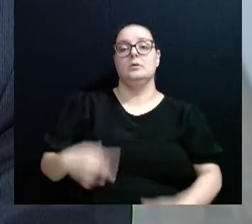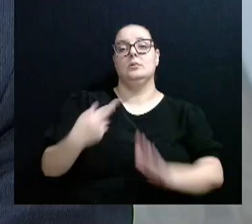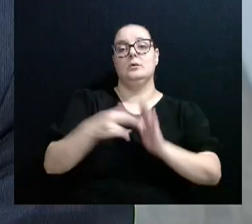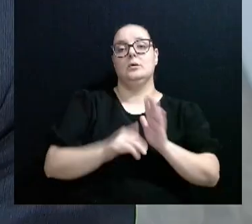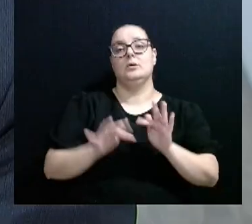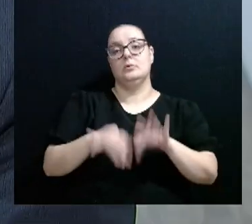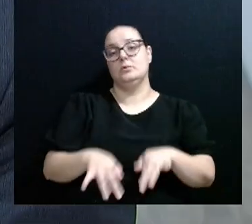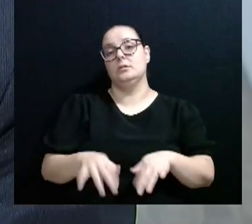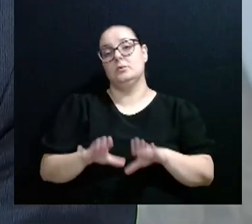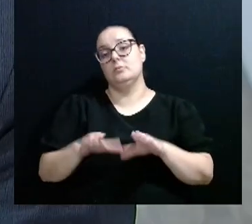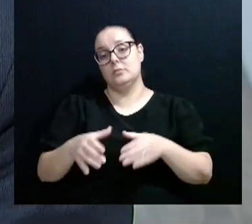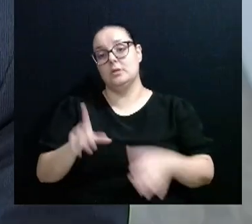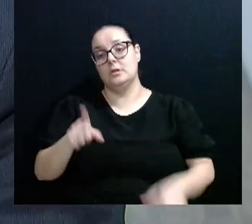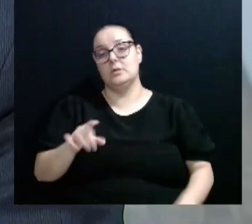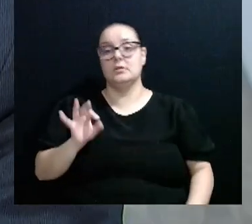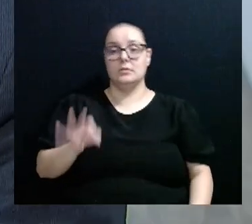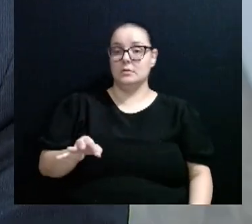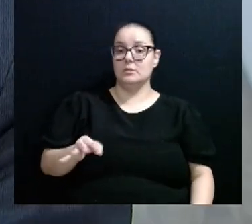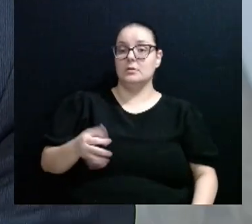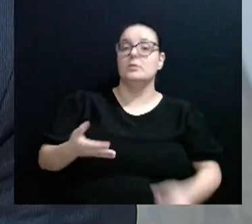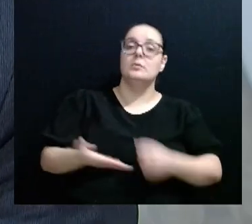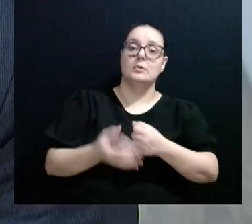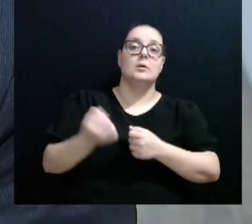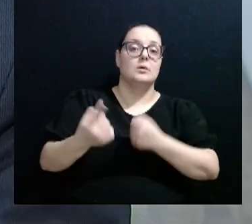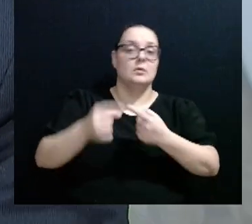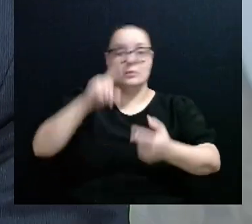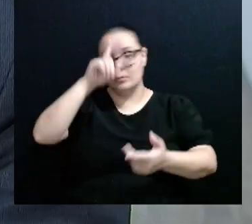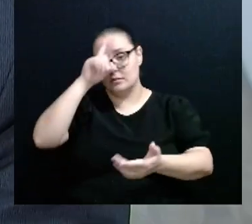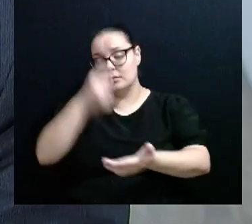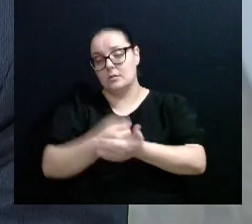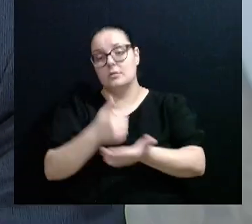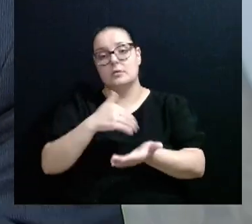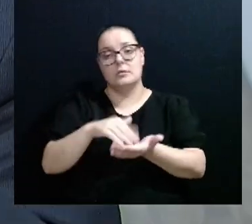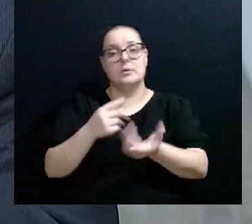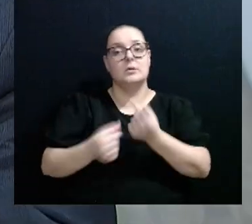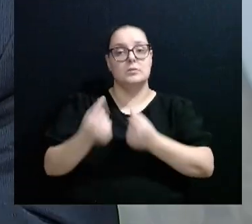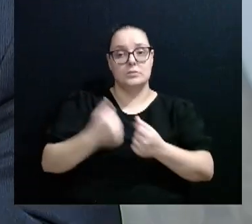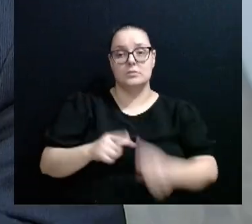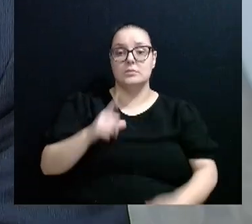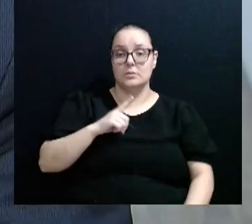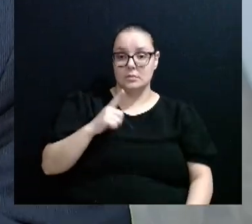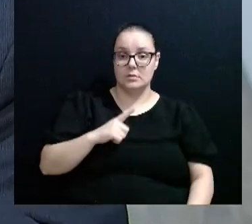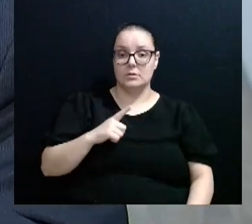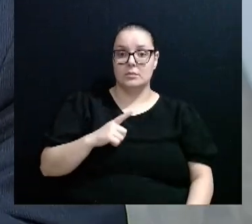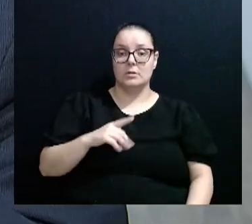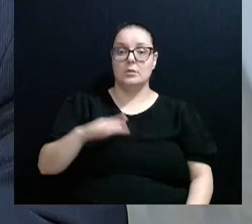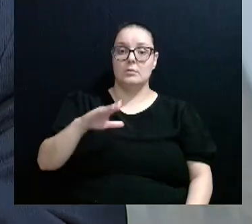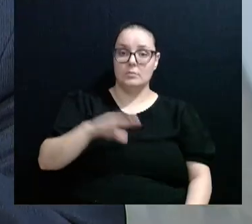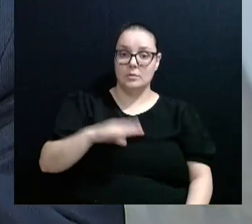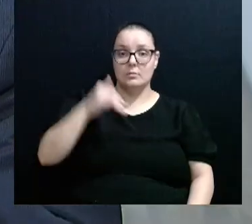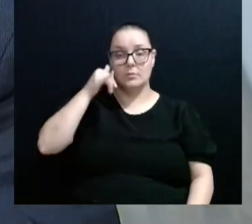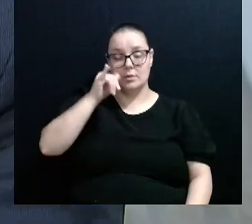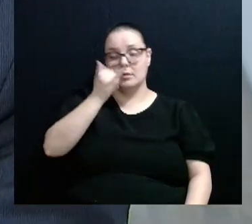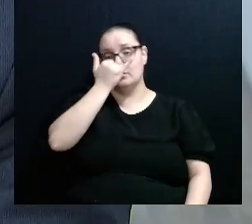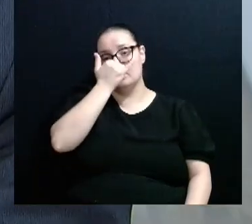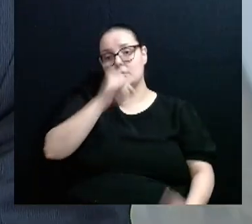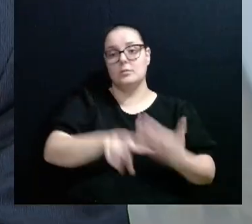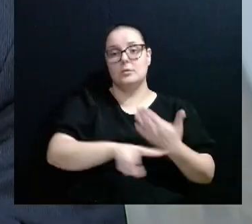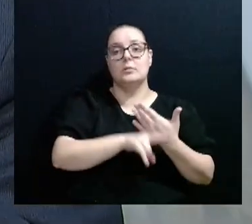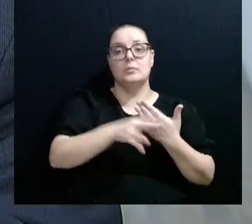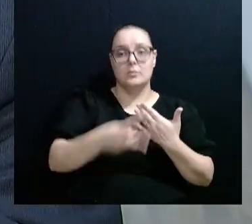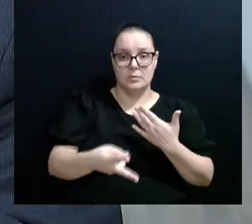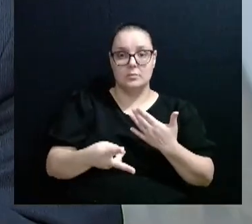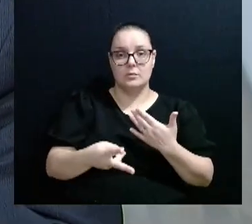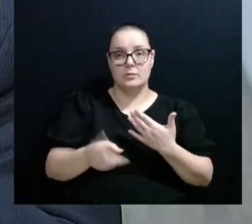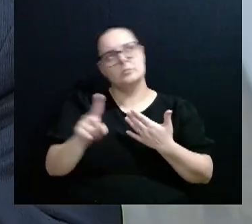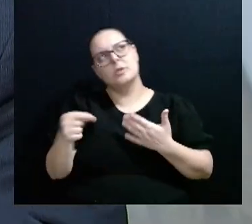certeza embasará algumas decisões que o secretário de Finanças terá que tomar no município para prevenir o impacto não negativo,